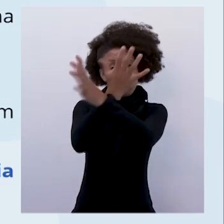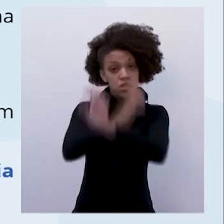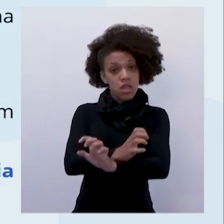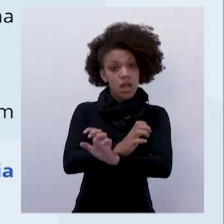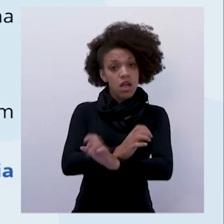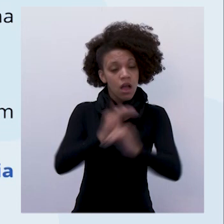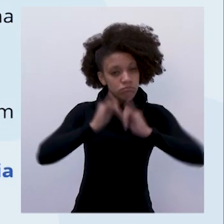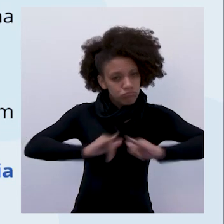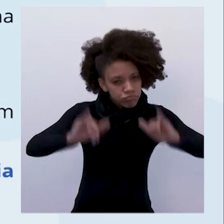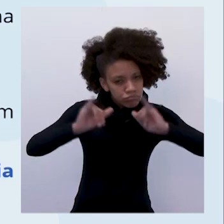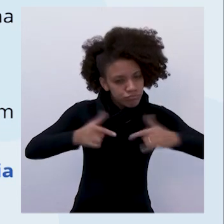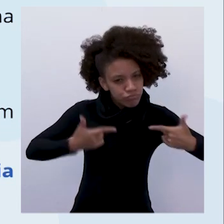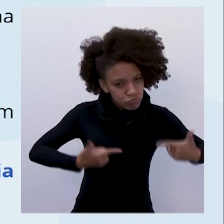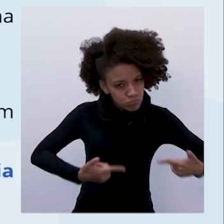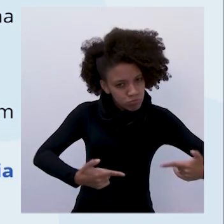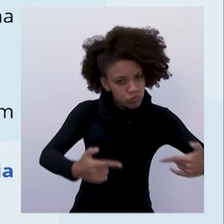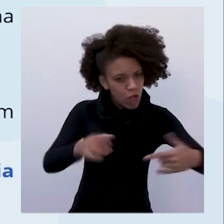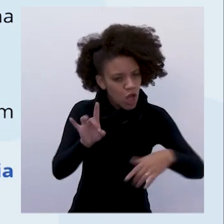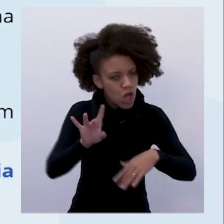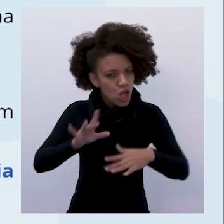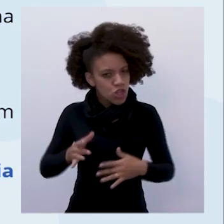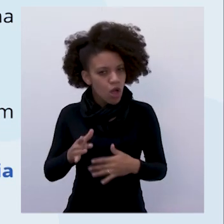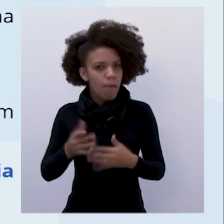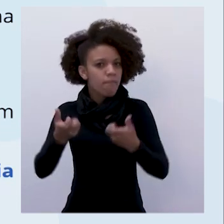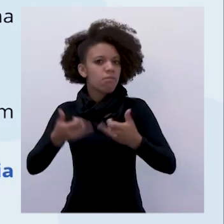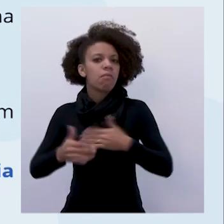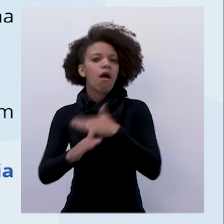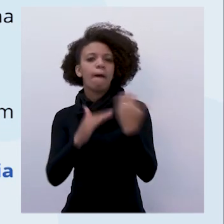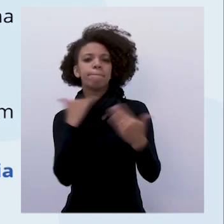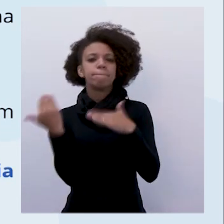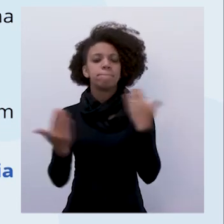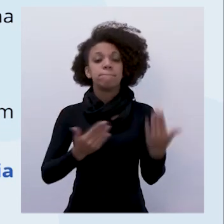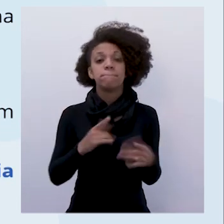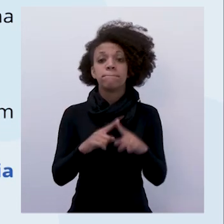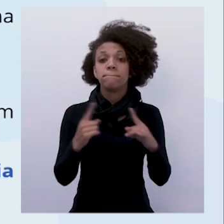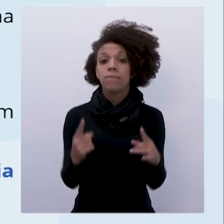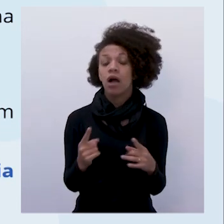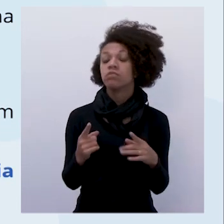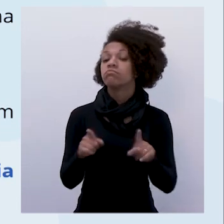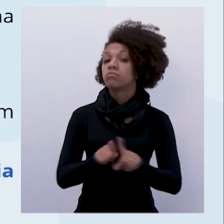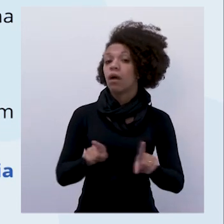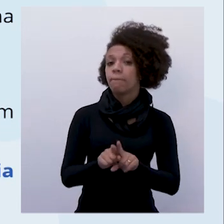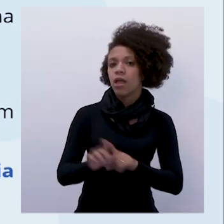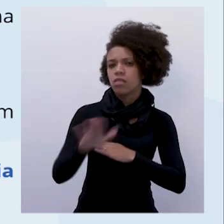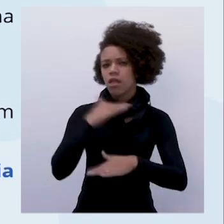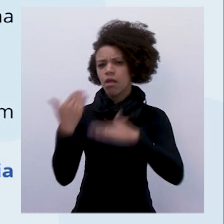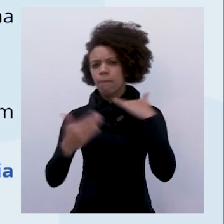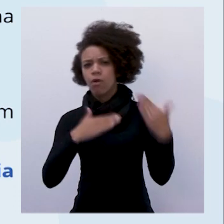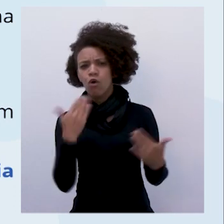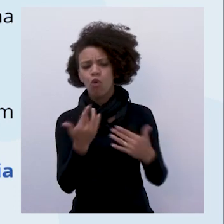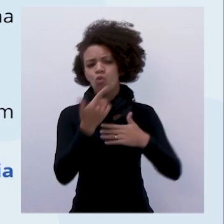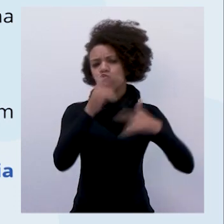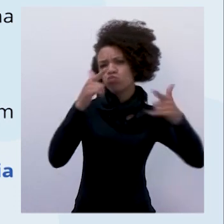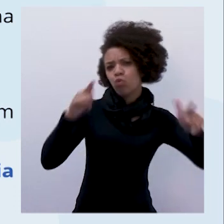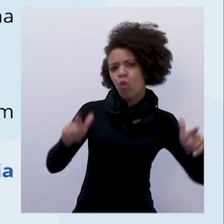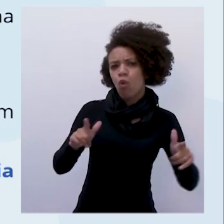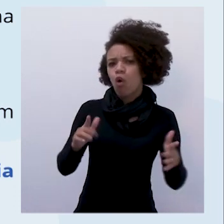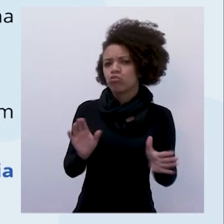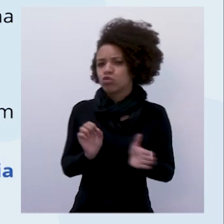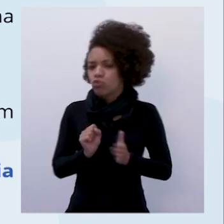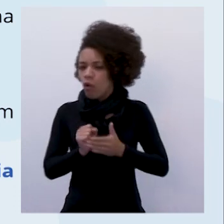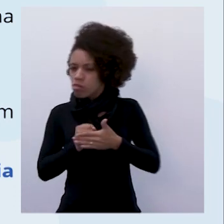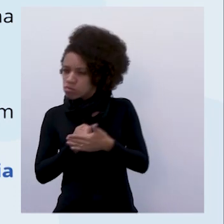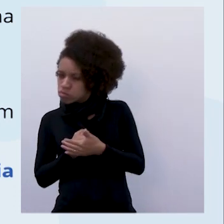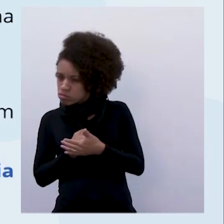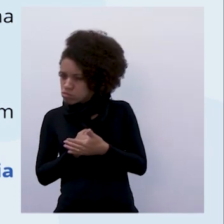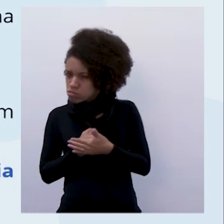guerra aos ilotas só para justificar a matança, né? Ou eles matando os ilotas de forma, né, oculta,